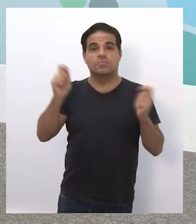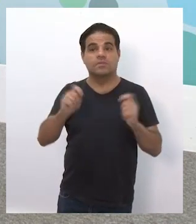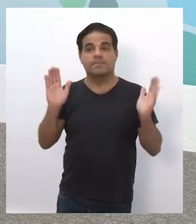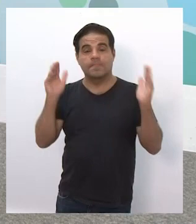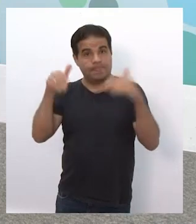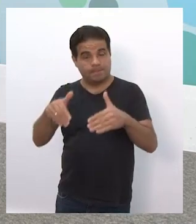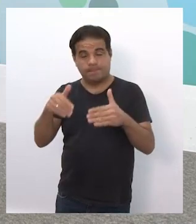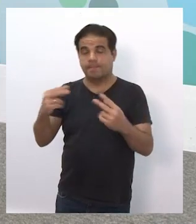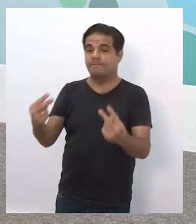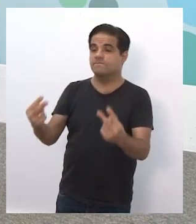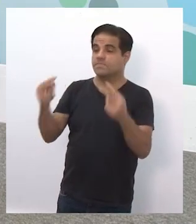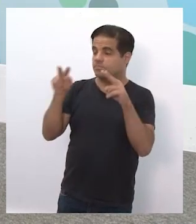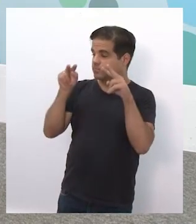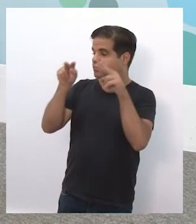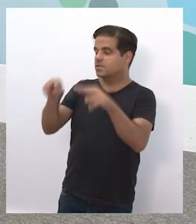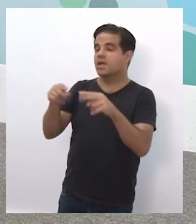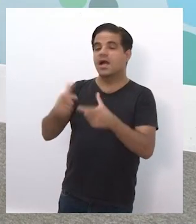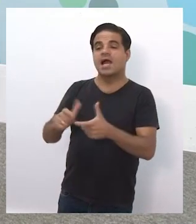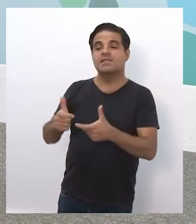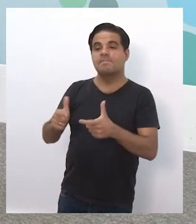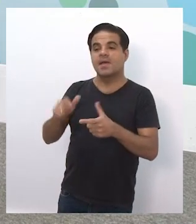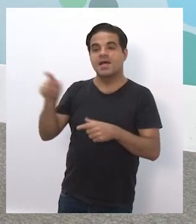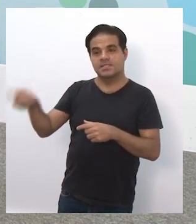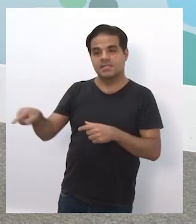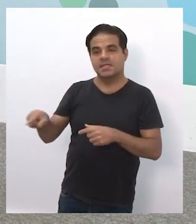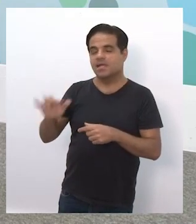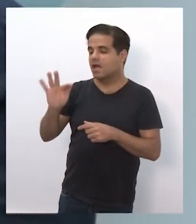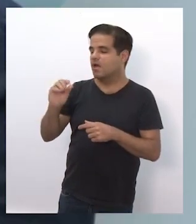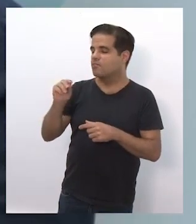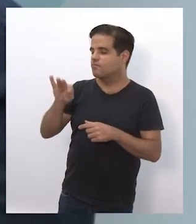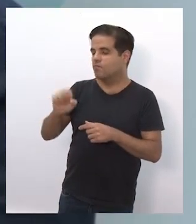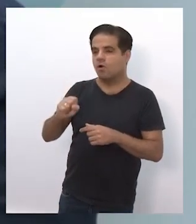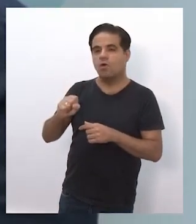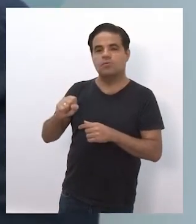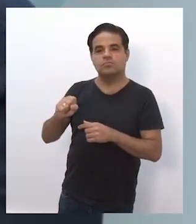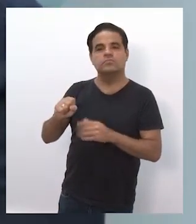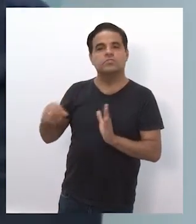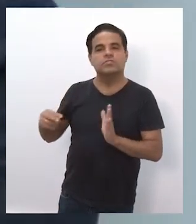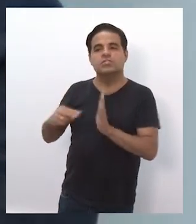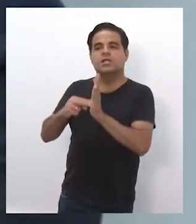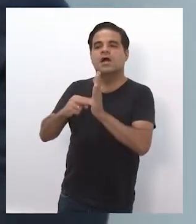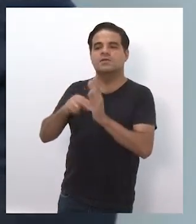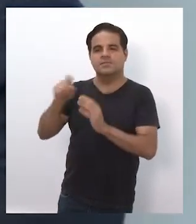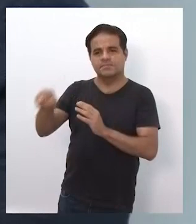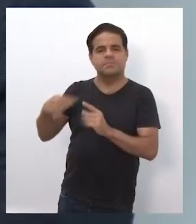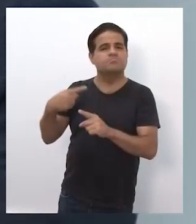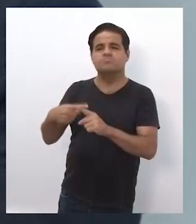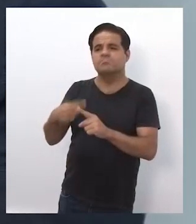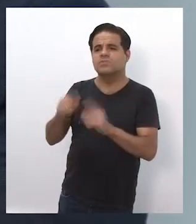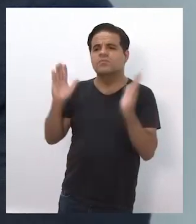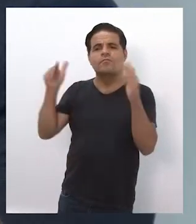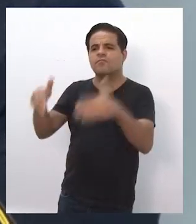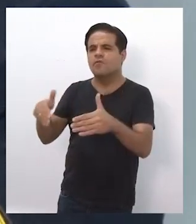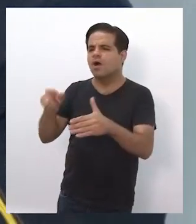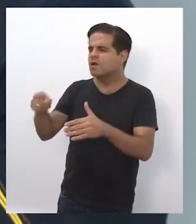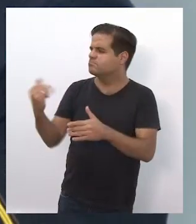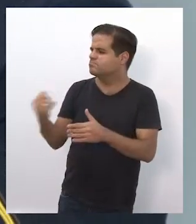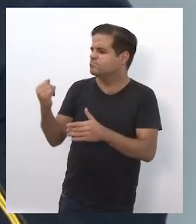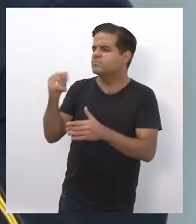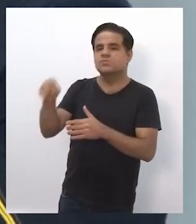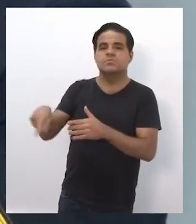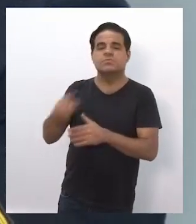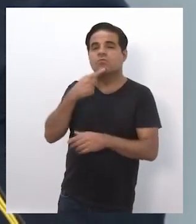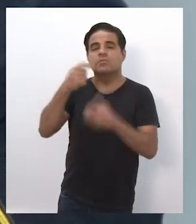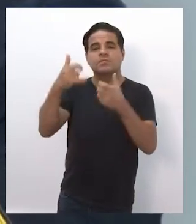aqui para mim, nessa pecinha aqui que é a fonte de alimentação, né? Por que focar nisso daqui? Porque a gente